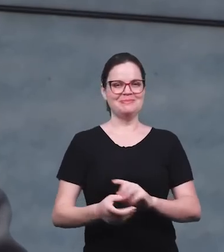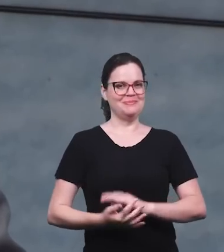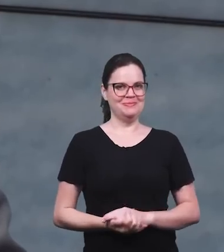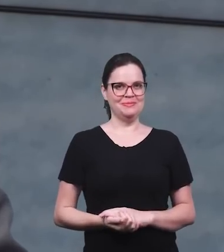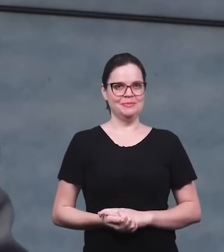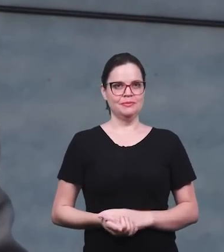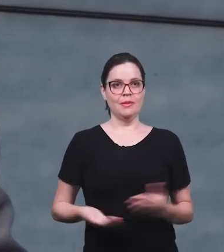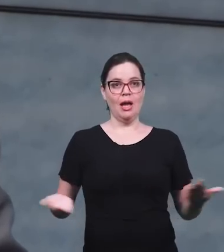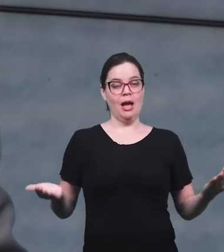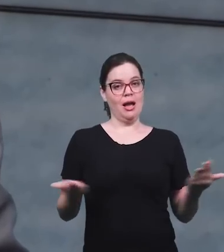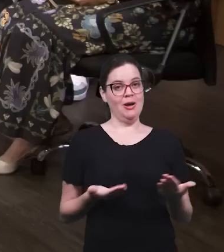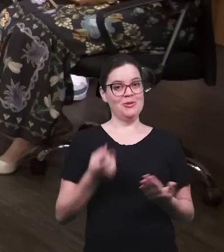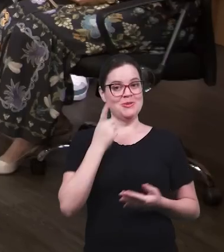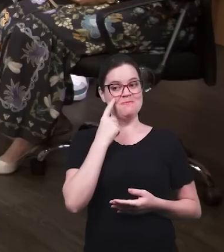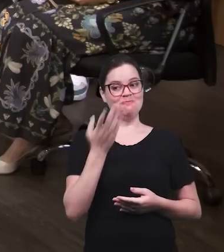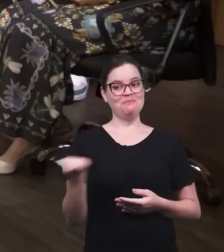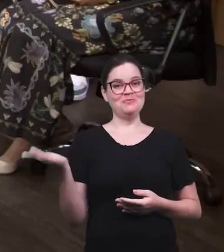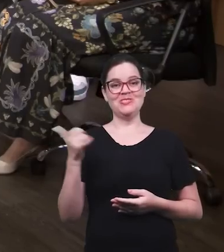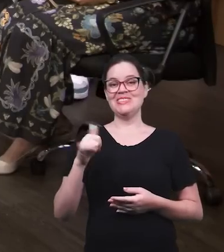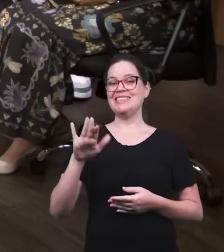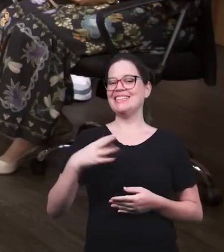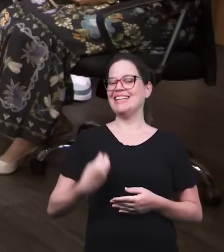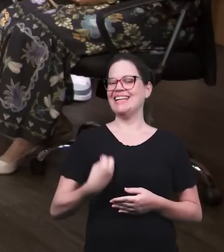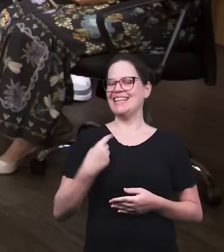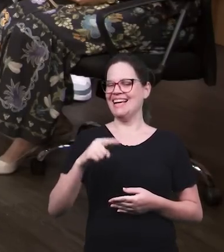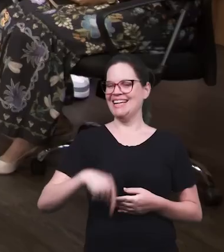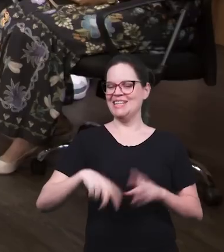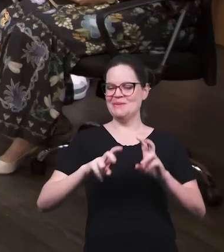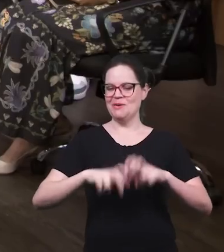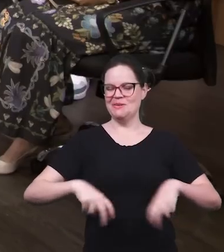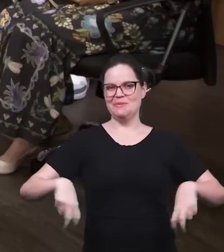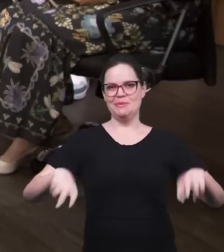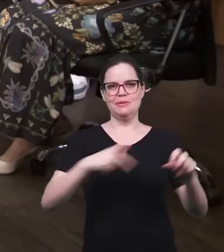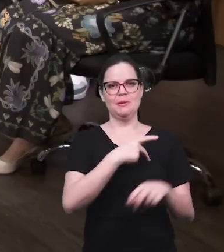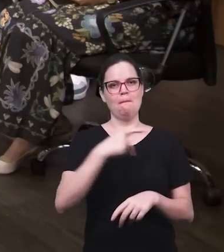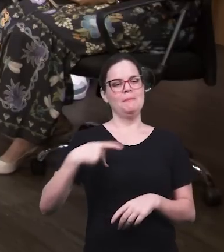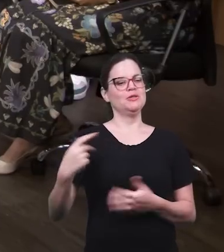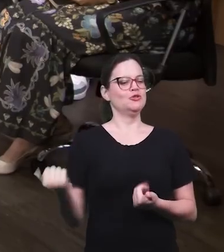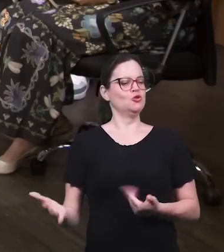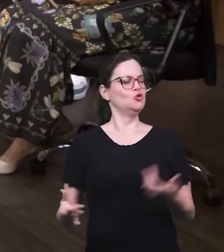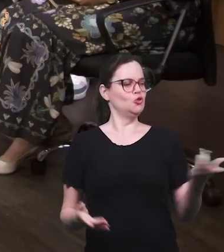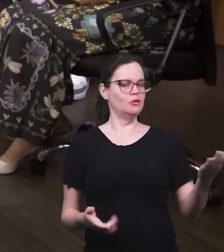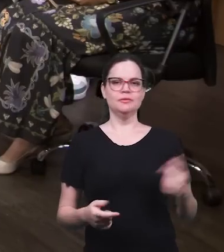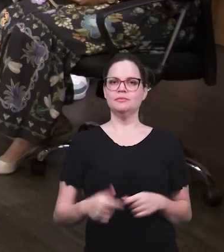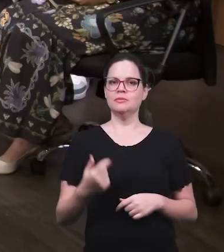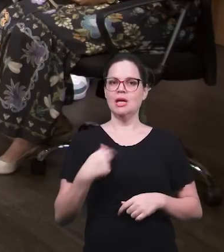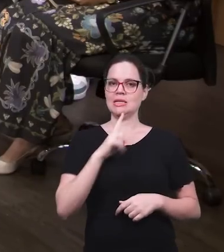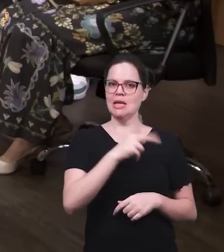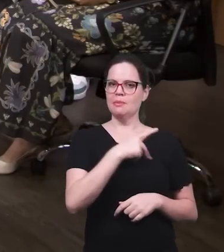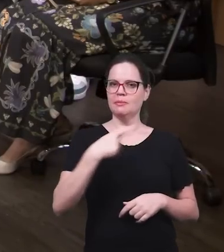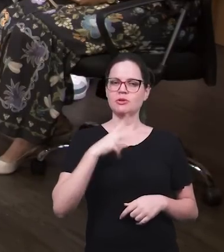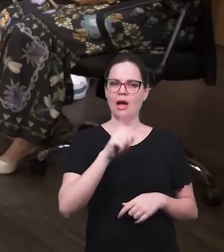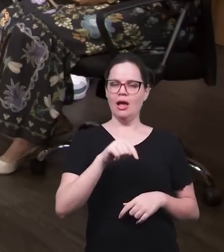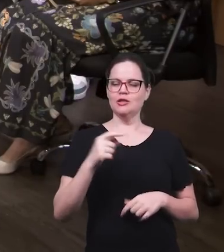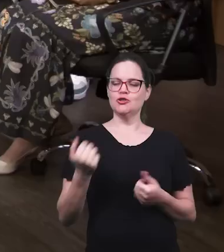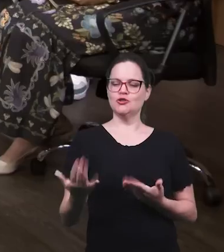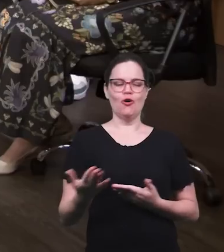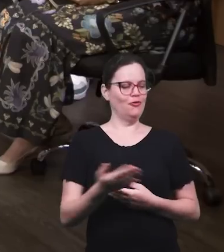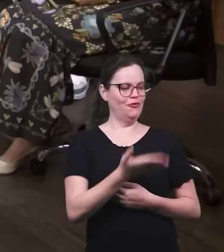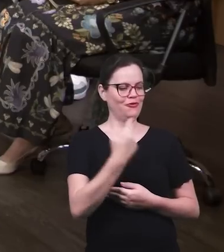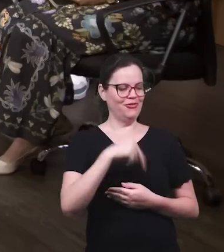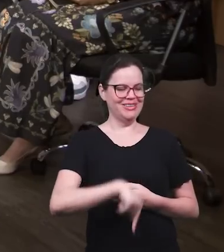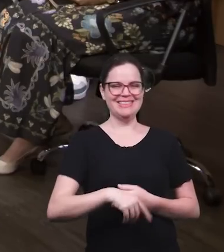a esse conteúdo. E agora você vê aqueles que estamos aqui no estúdio, eu vou começar cumprimentando o jovem pastor aqui. Aliás, todo pastor que vem aqui eu chamo de jovem, viu,